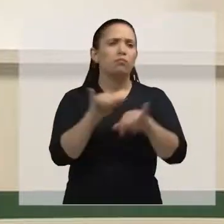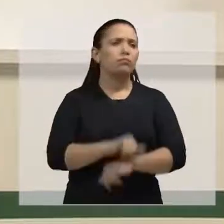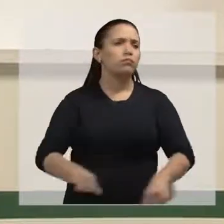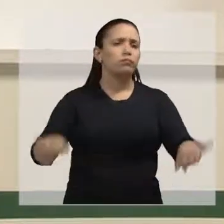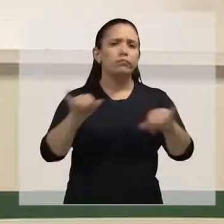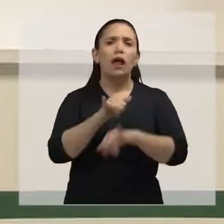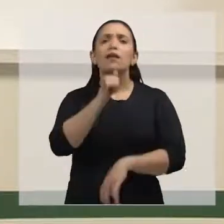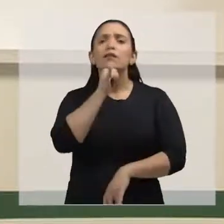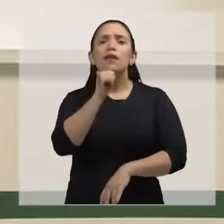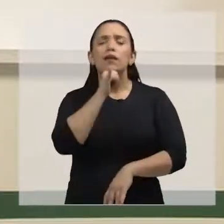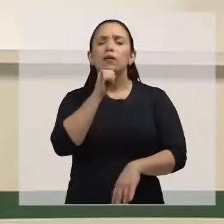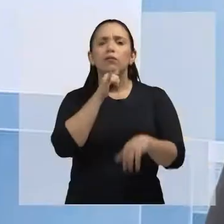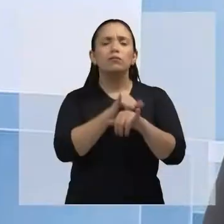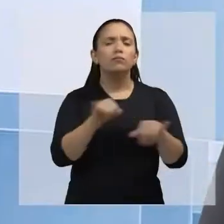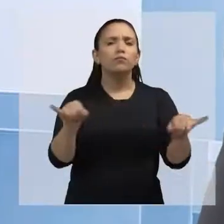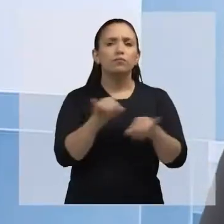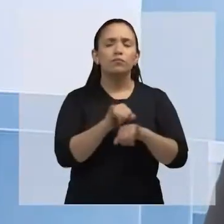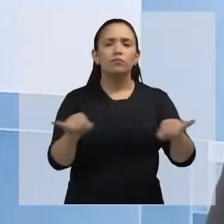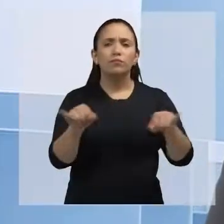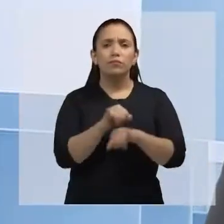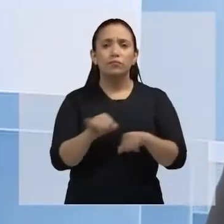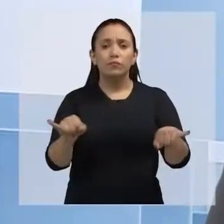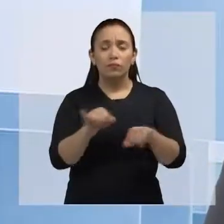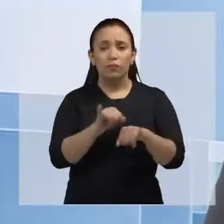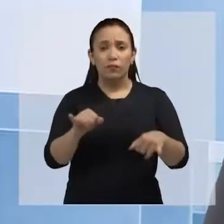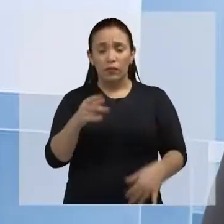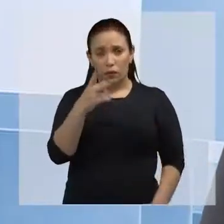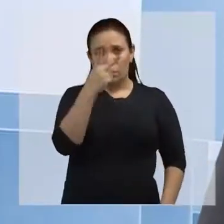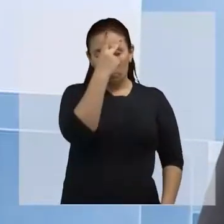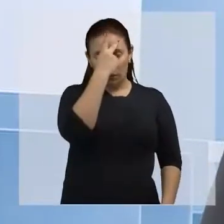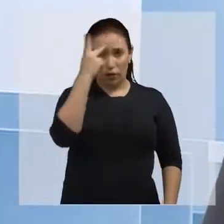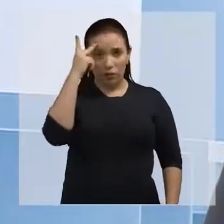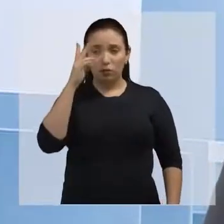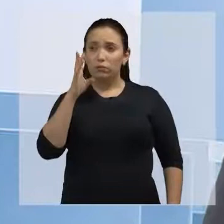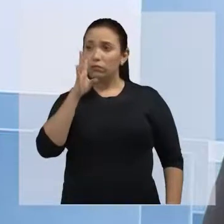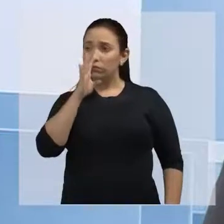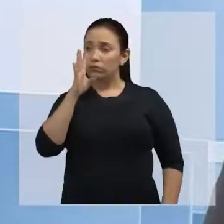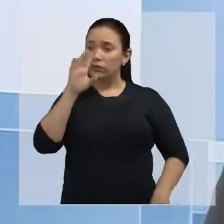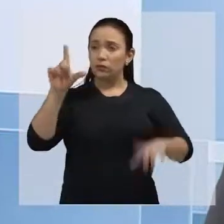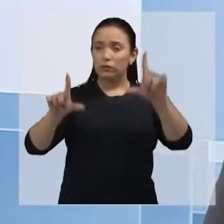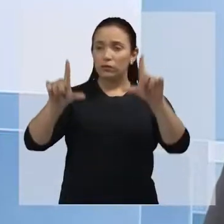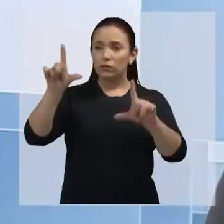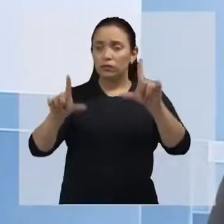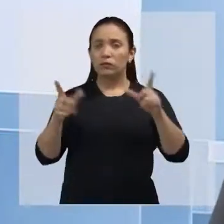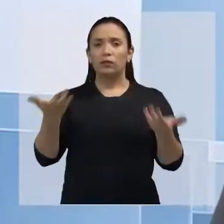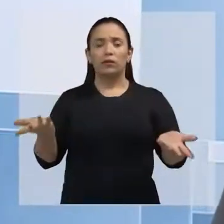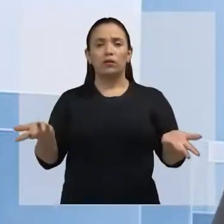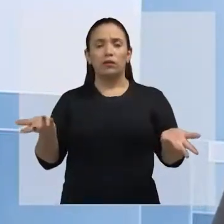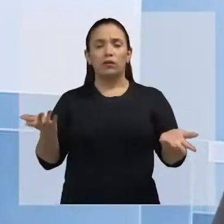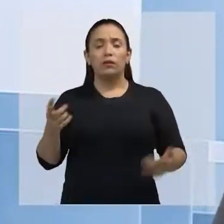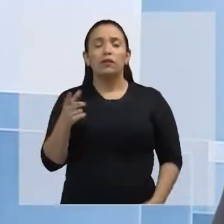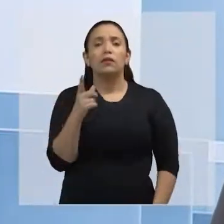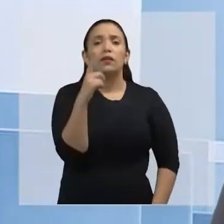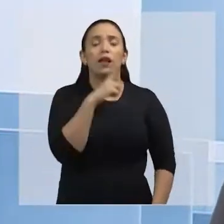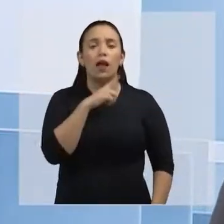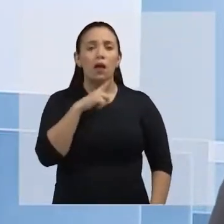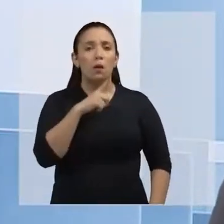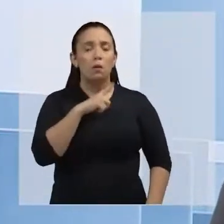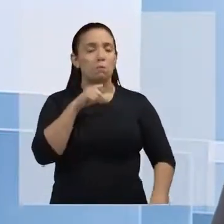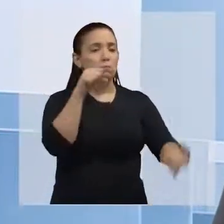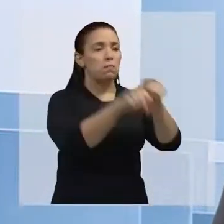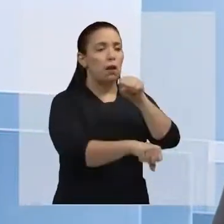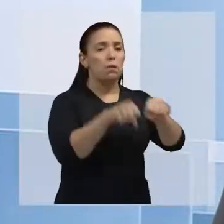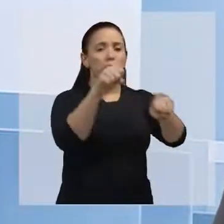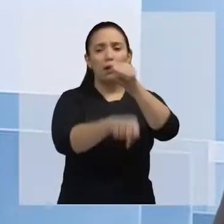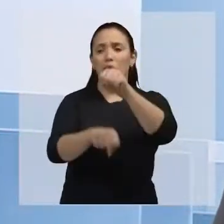abertamente. Inclusive que a família da vítima, você está dizendo, assistia na televisão um cara... O jogador Edmundo. E um cara que matou a família e não